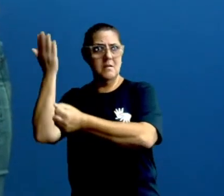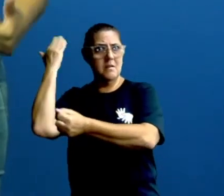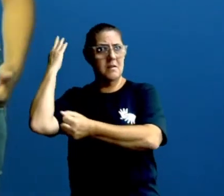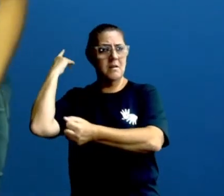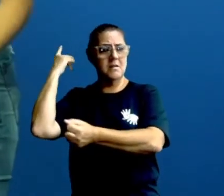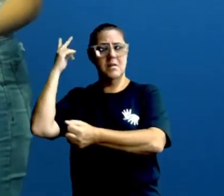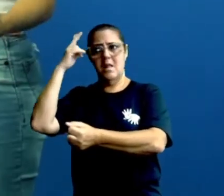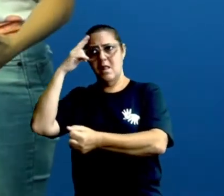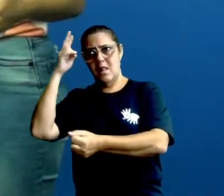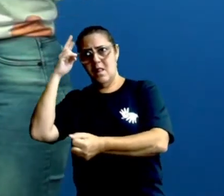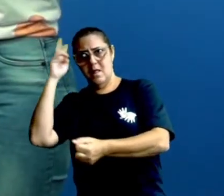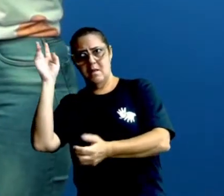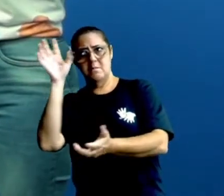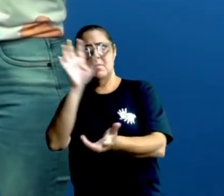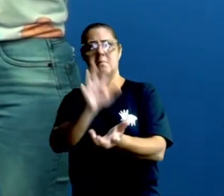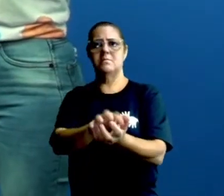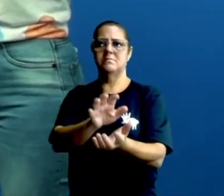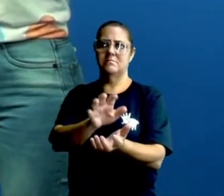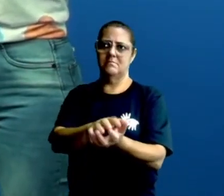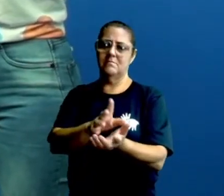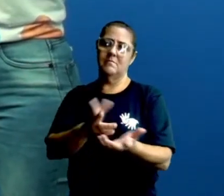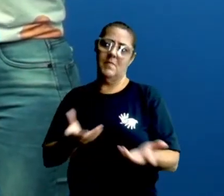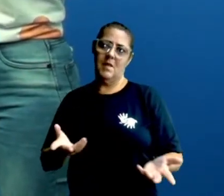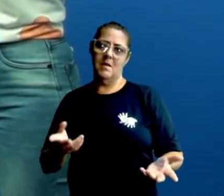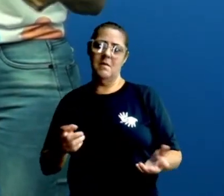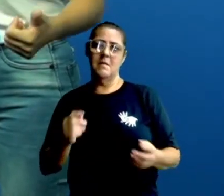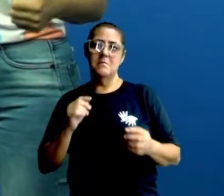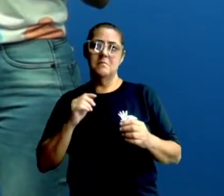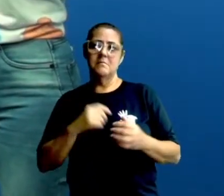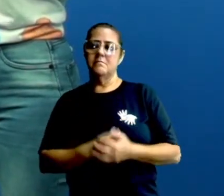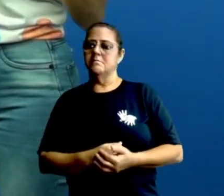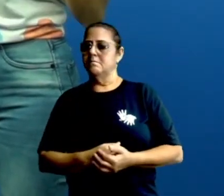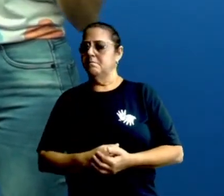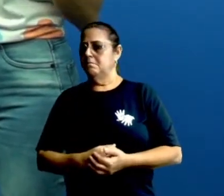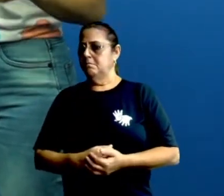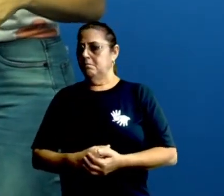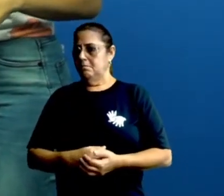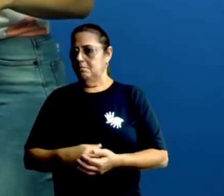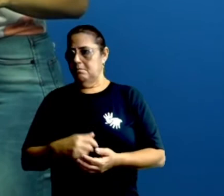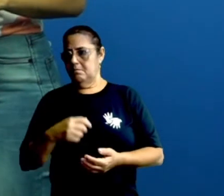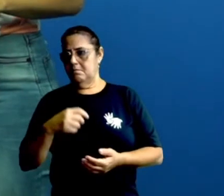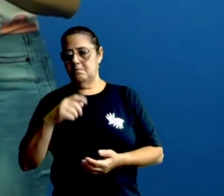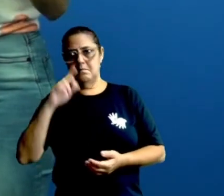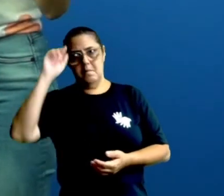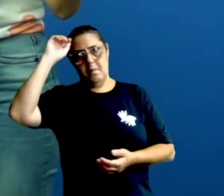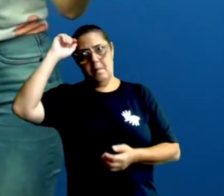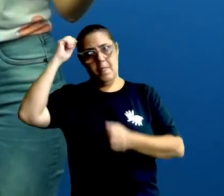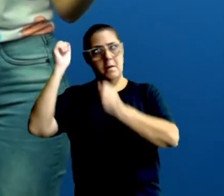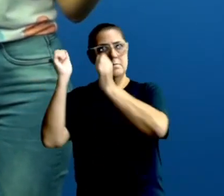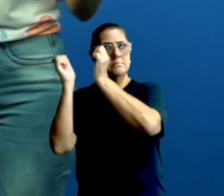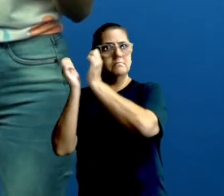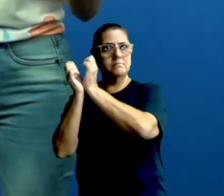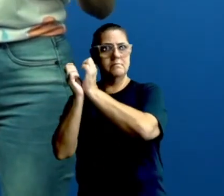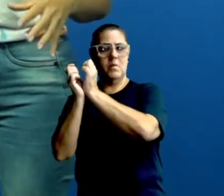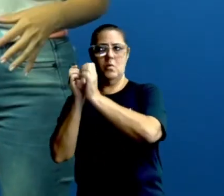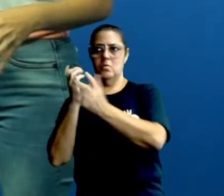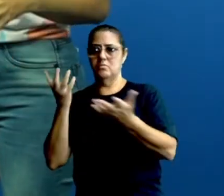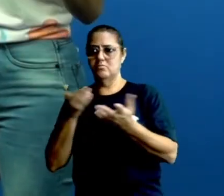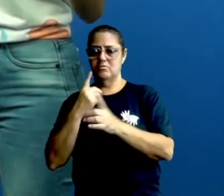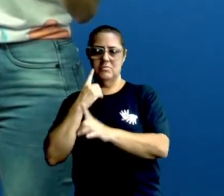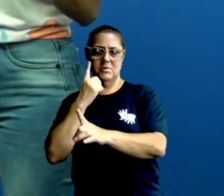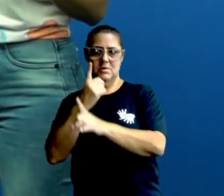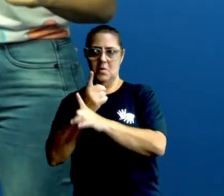que marca a história do nosso estado, o Quilombo dos Palmares, que hoje não encontra-se